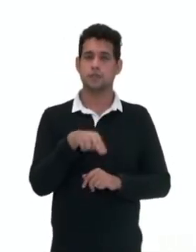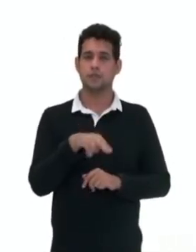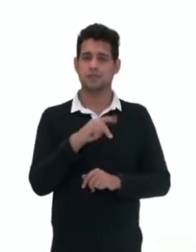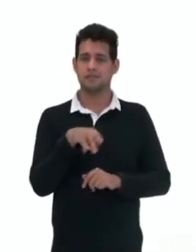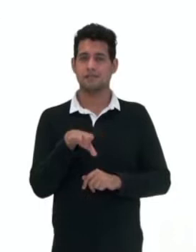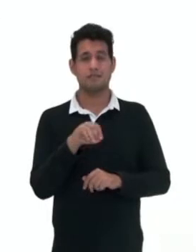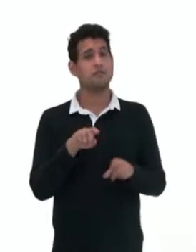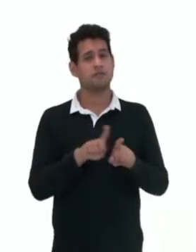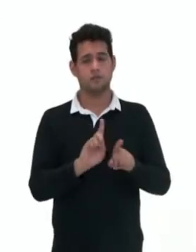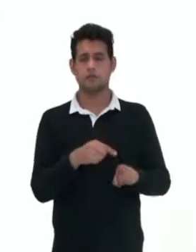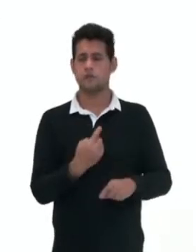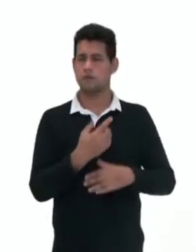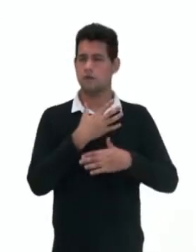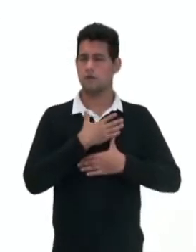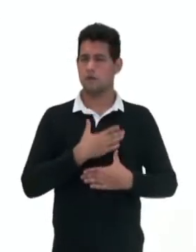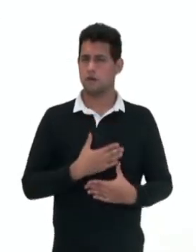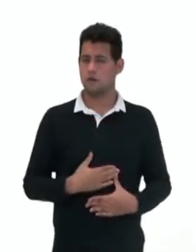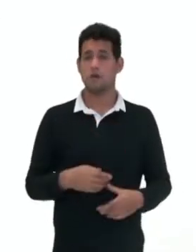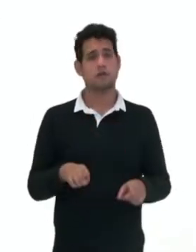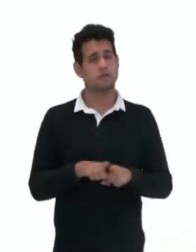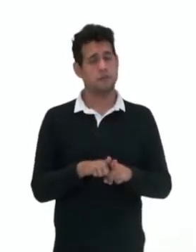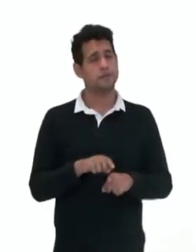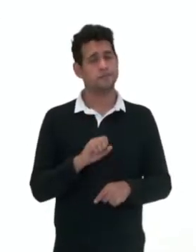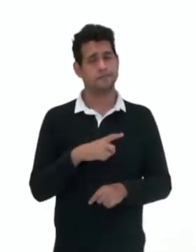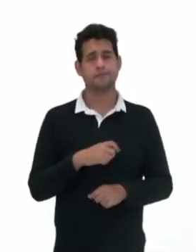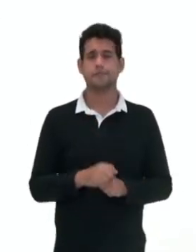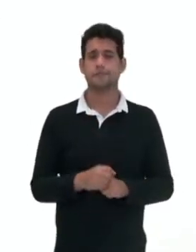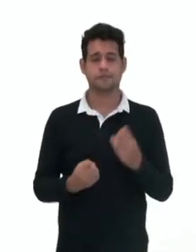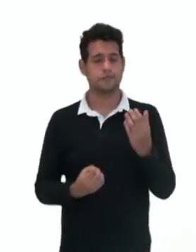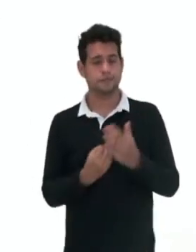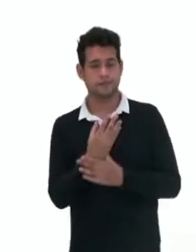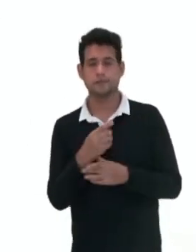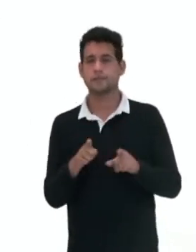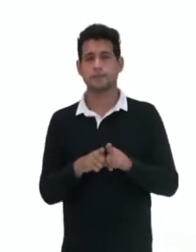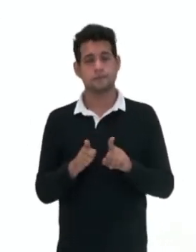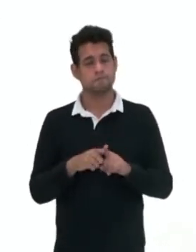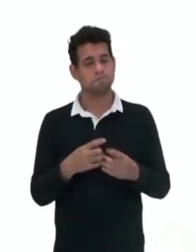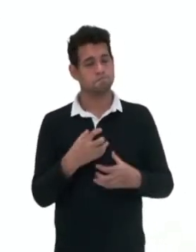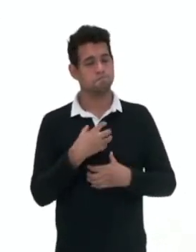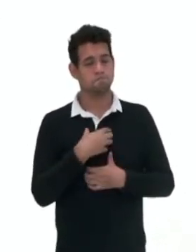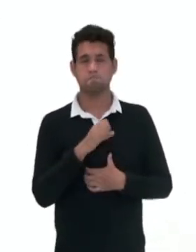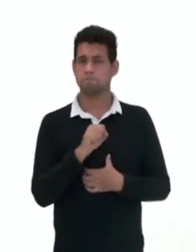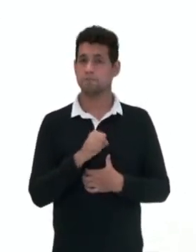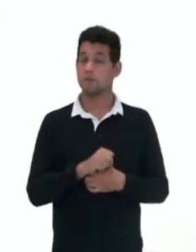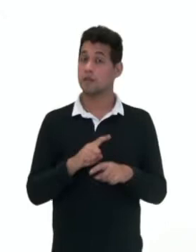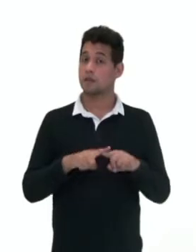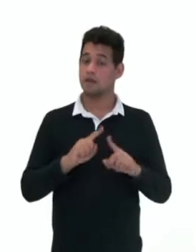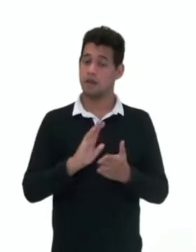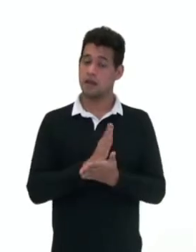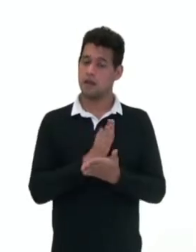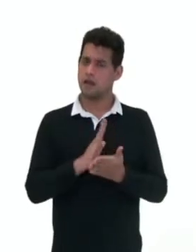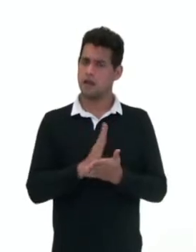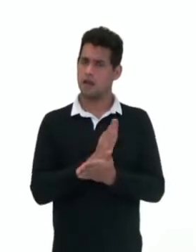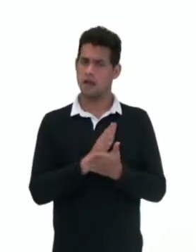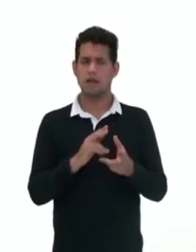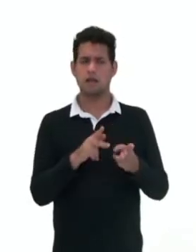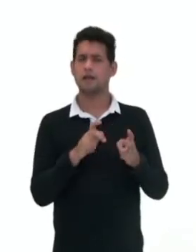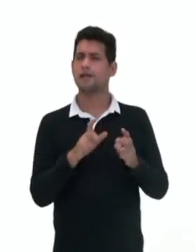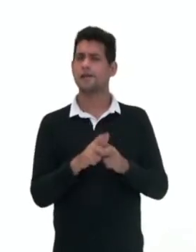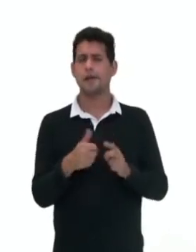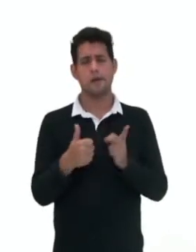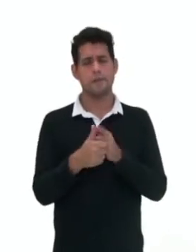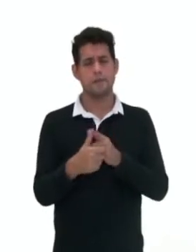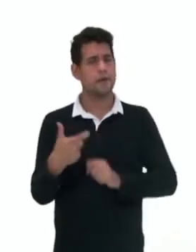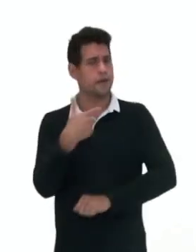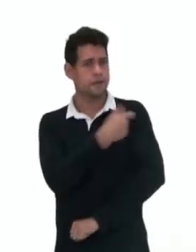nosso próprio corpo vai tentar se defender, vai produzir essas respostas. Às vezes, a gente toma a primeira dose, segunda